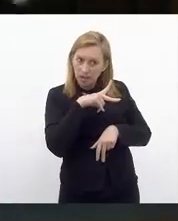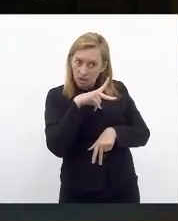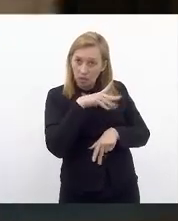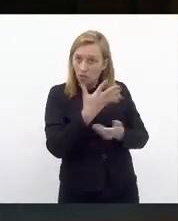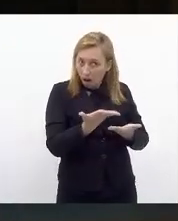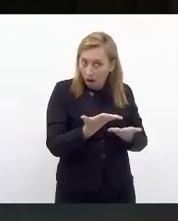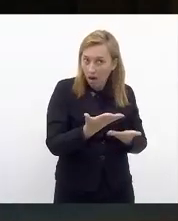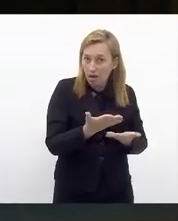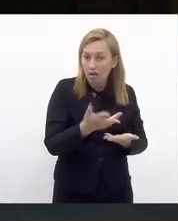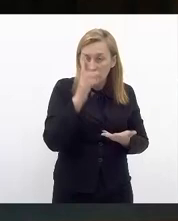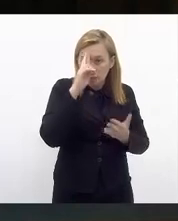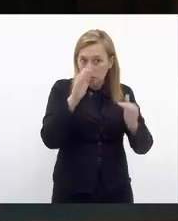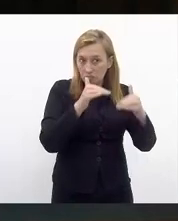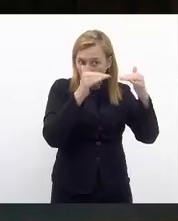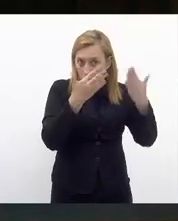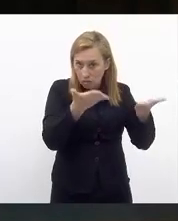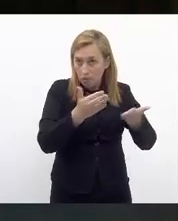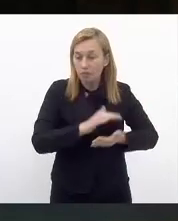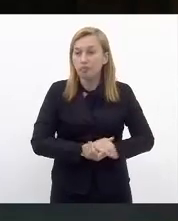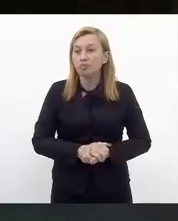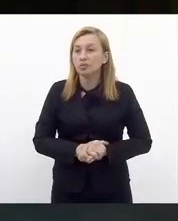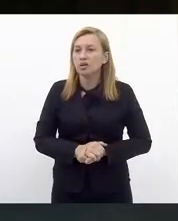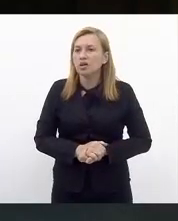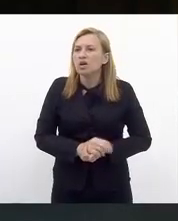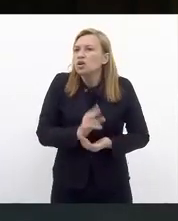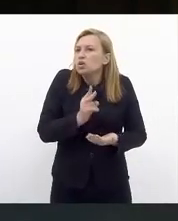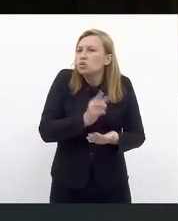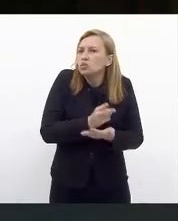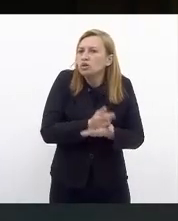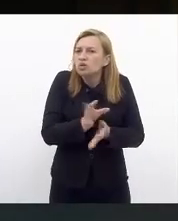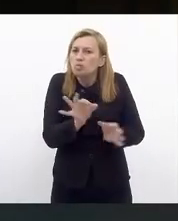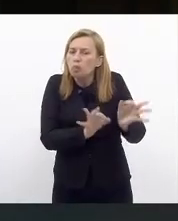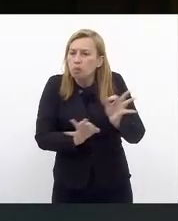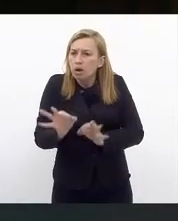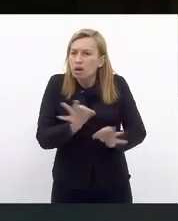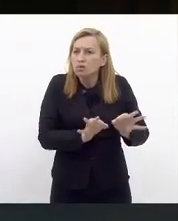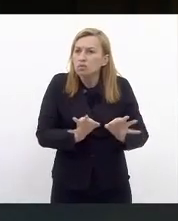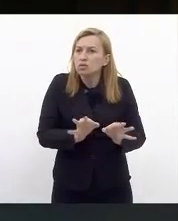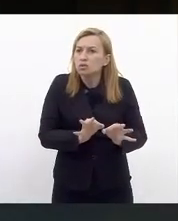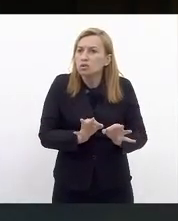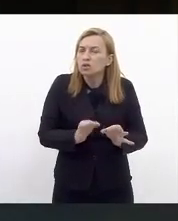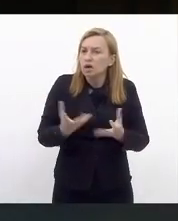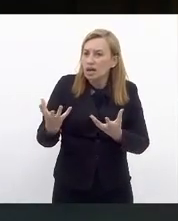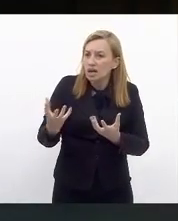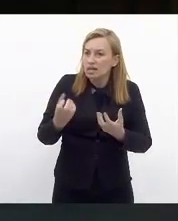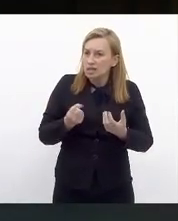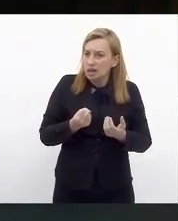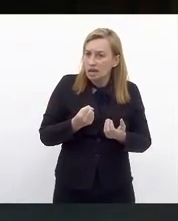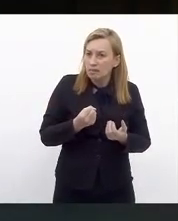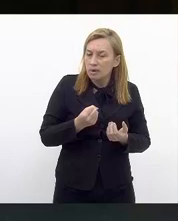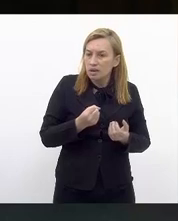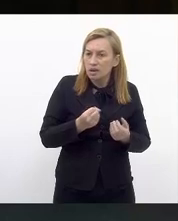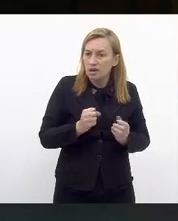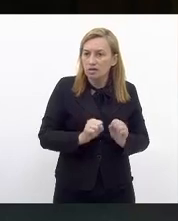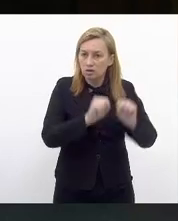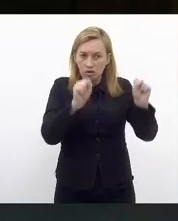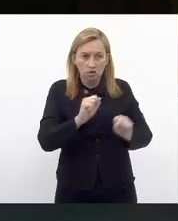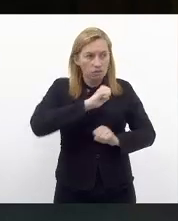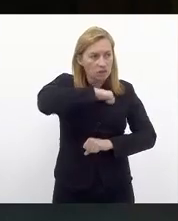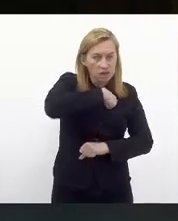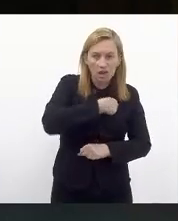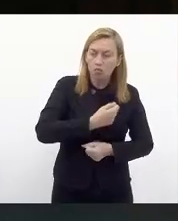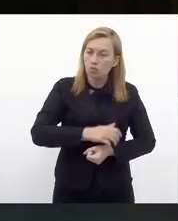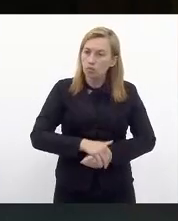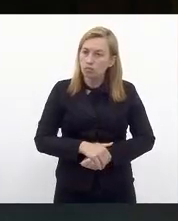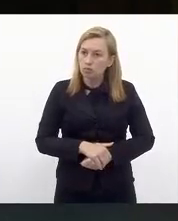linoff é para você lência no mesmo por analogia quando alguém recebe um benefício fiscal deputador